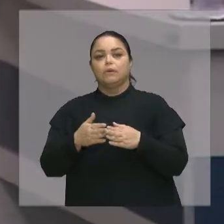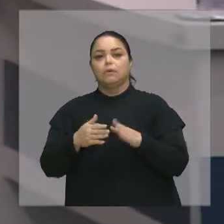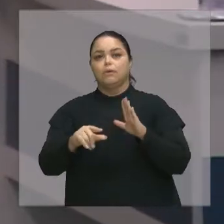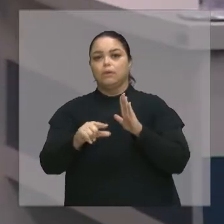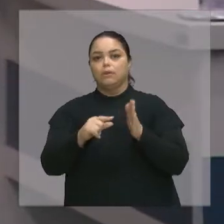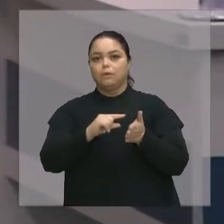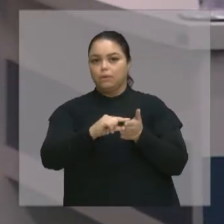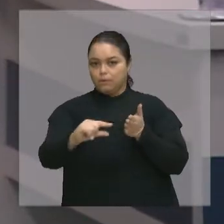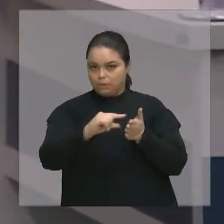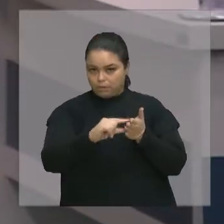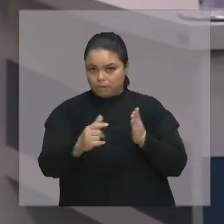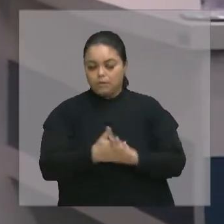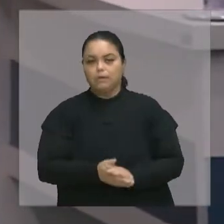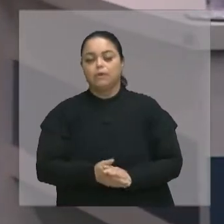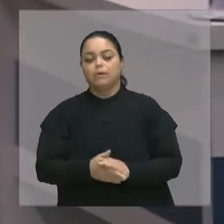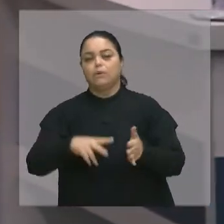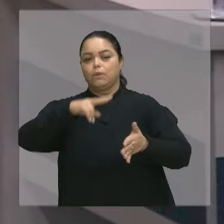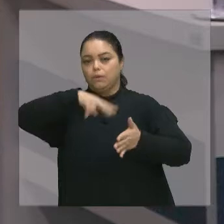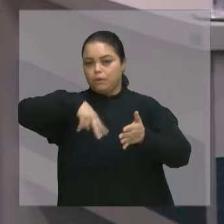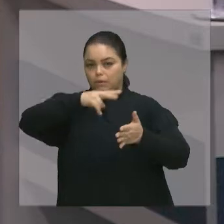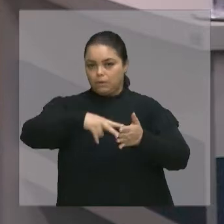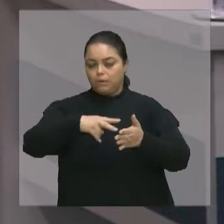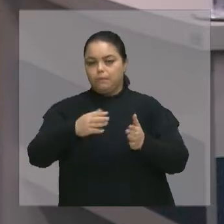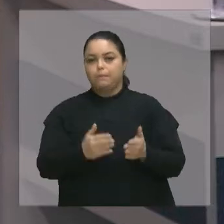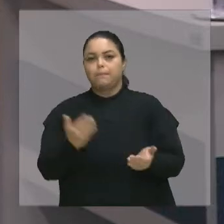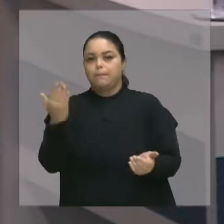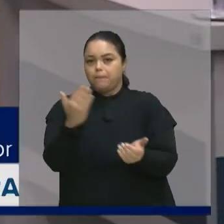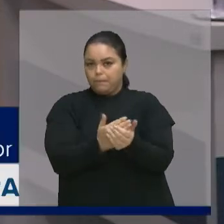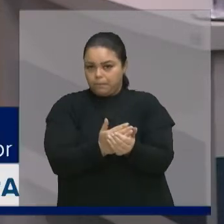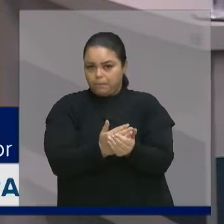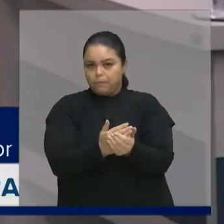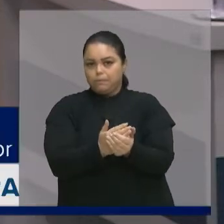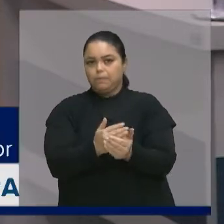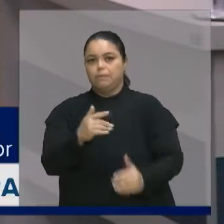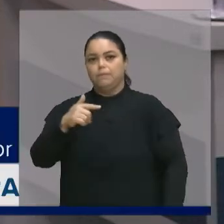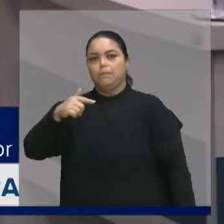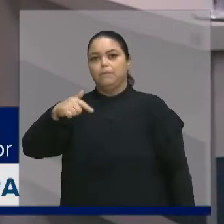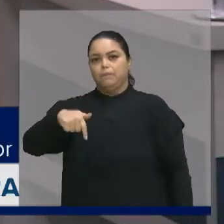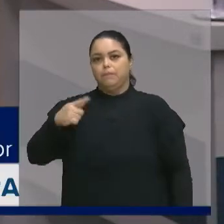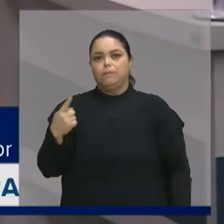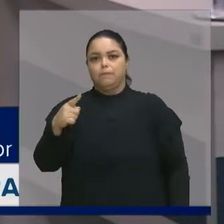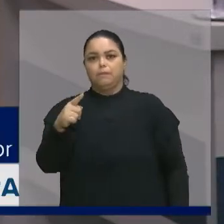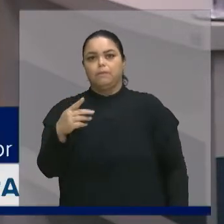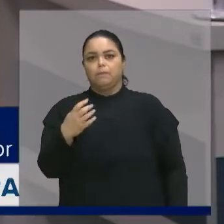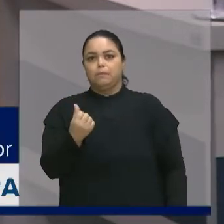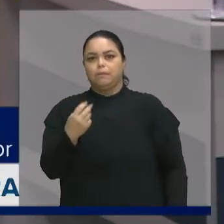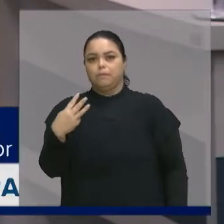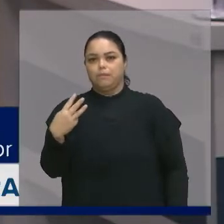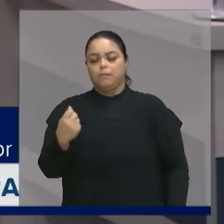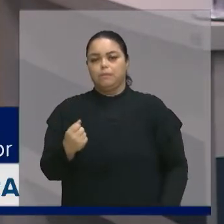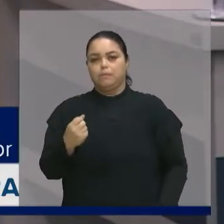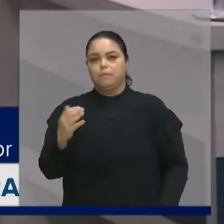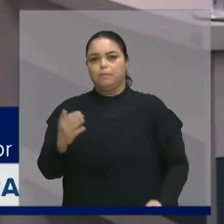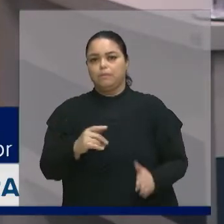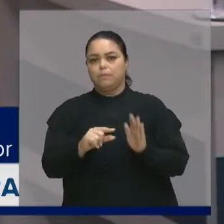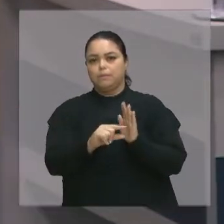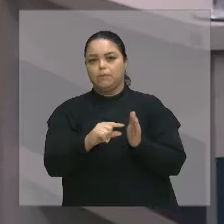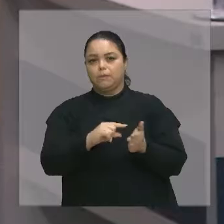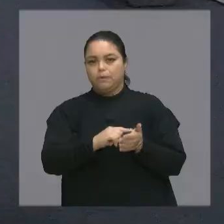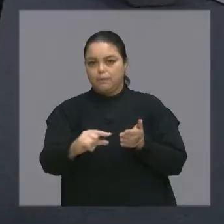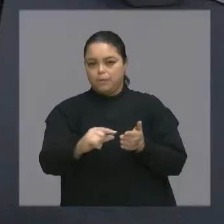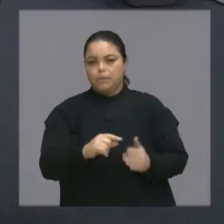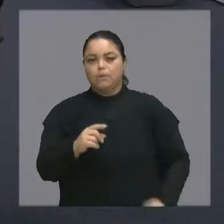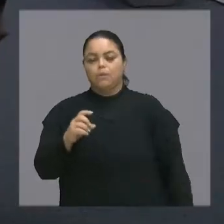e leitura do processo 7.063 de 2018. Emenda número 1.